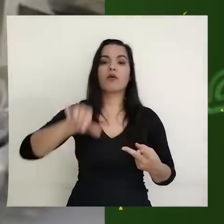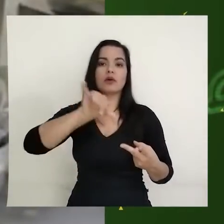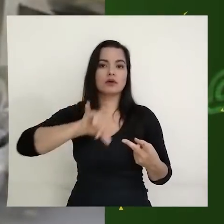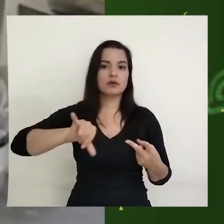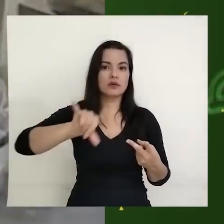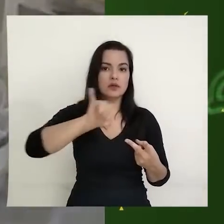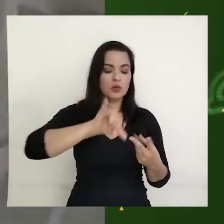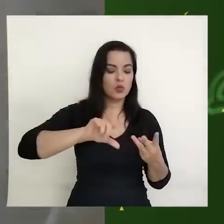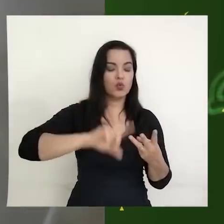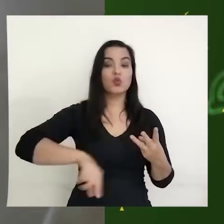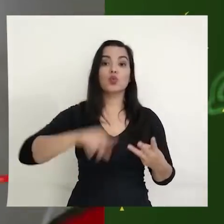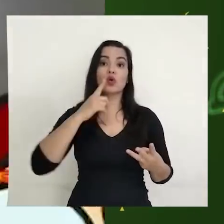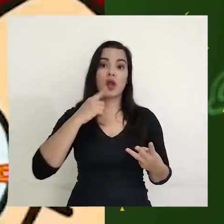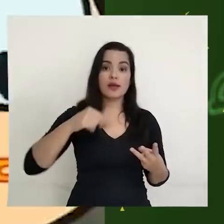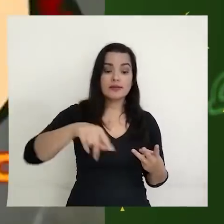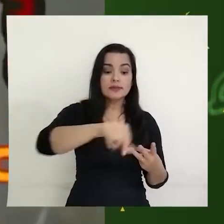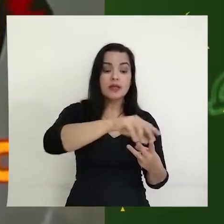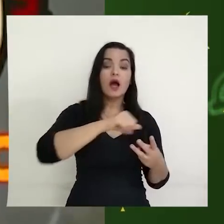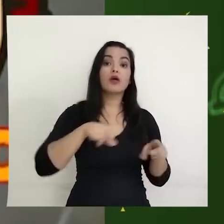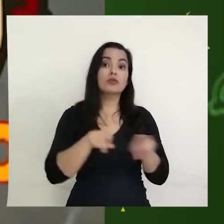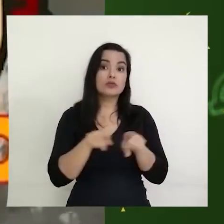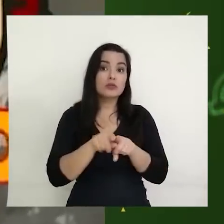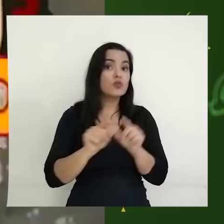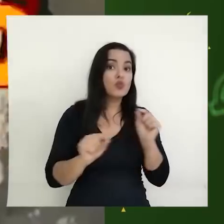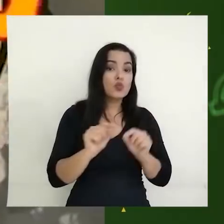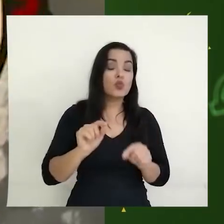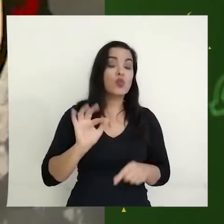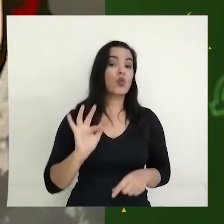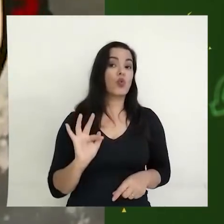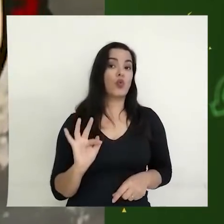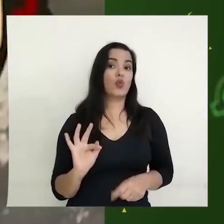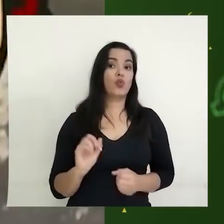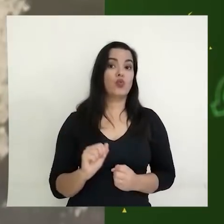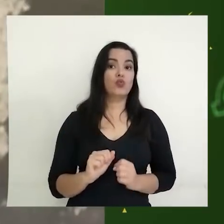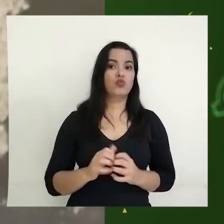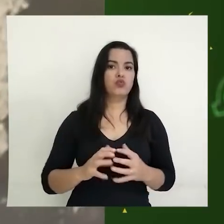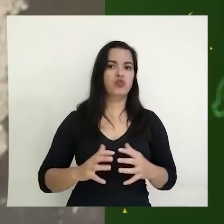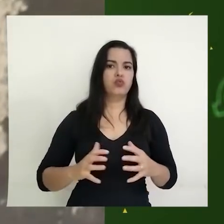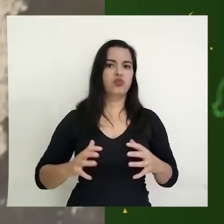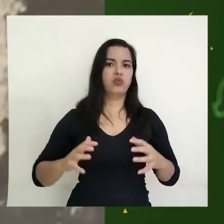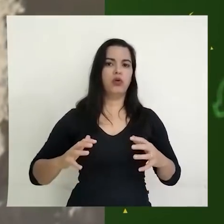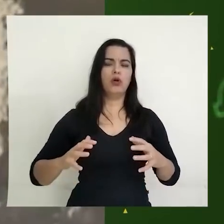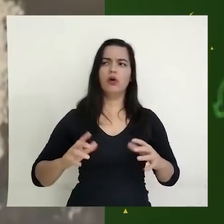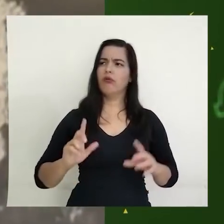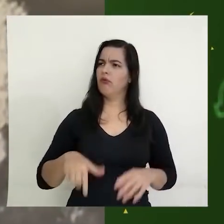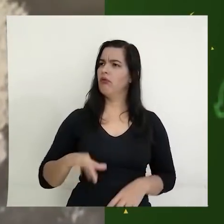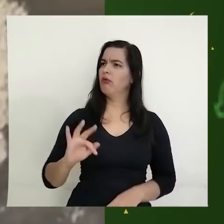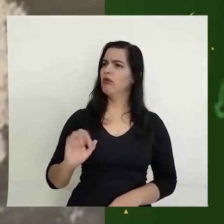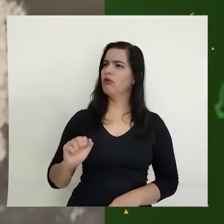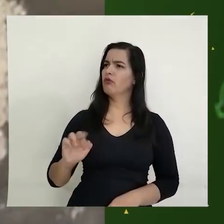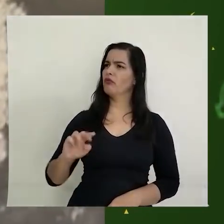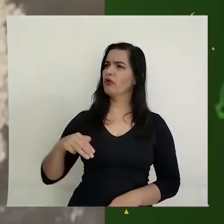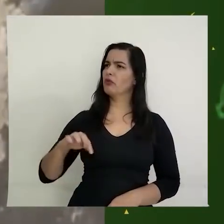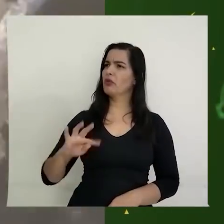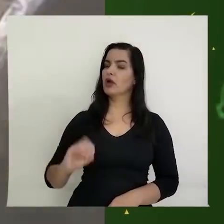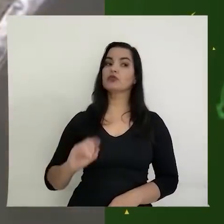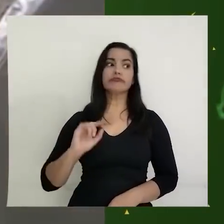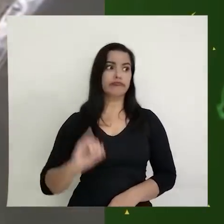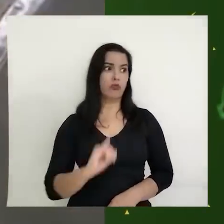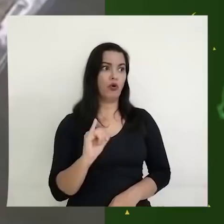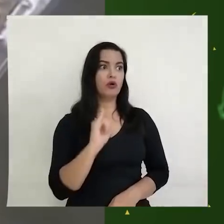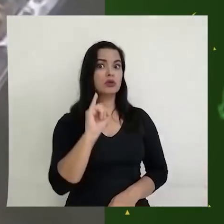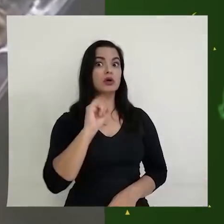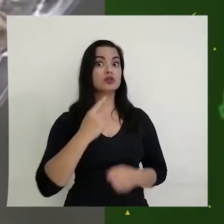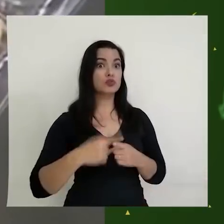gordura e fermento. Fermento? O fermento é muito importante.